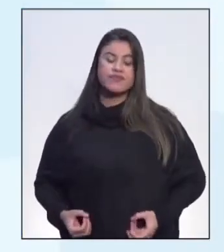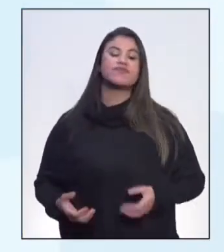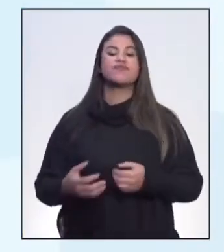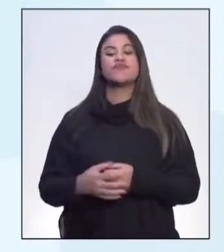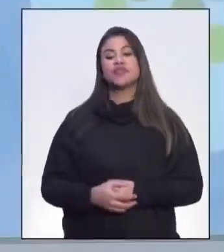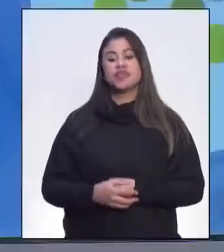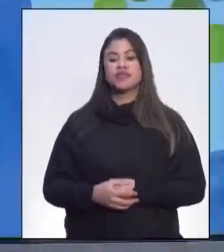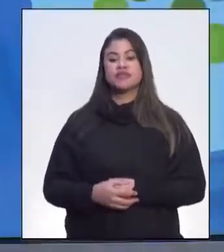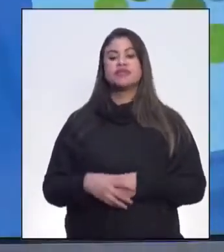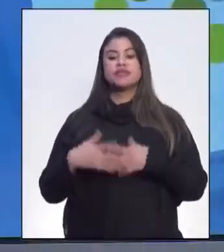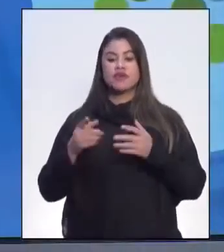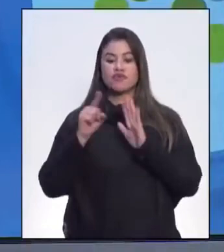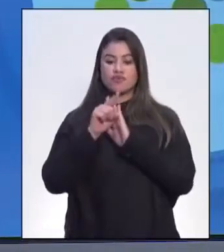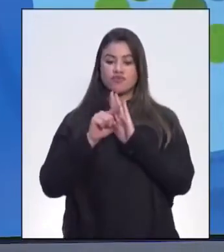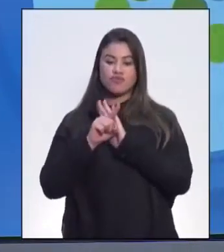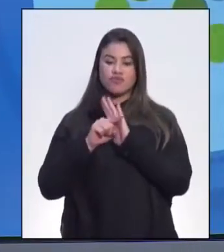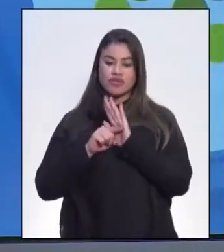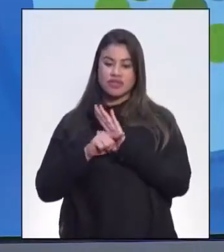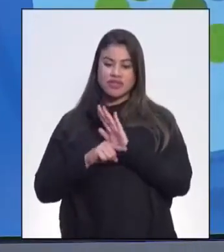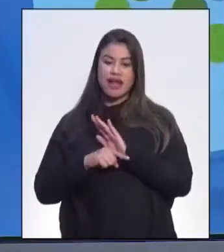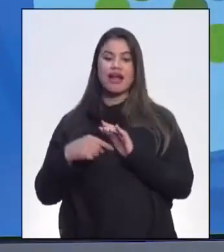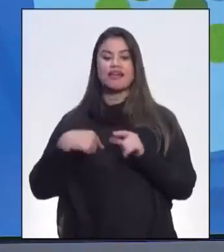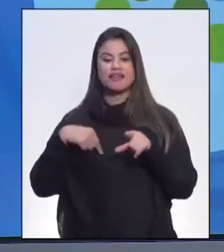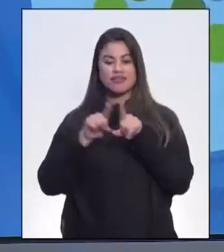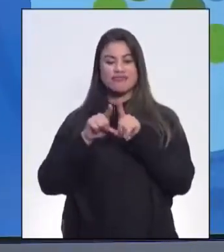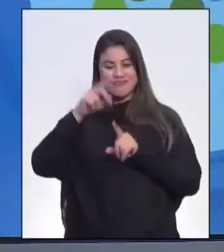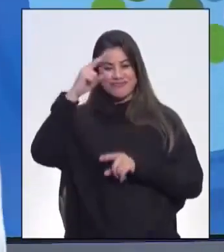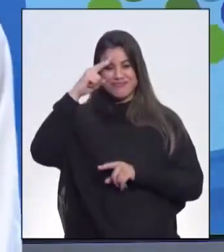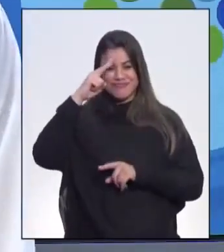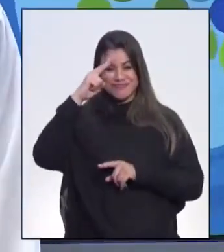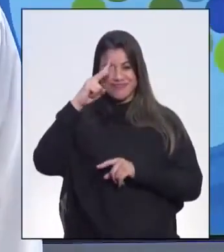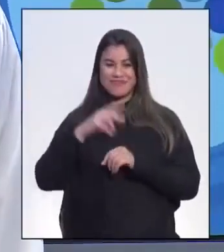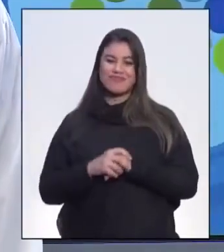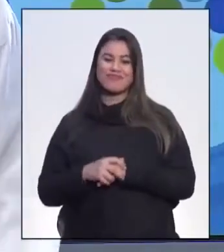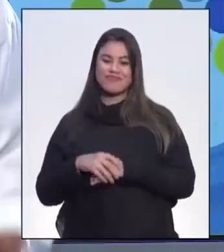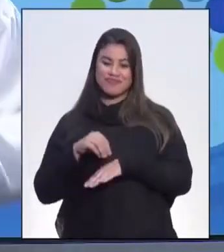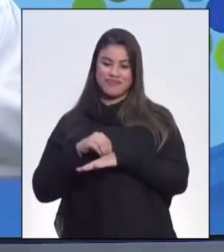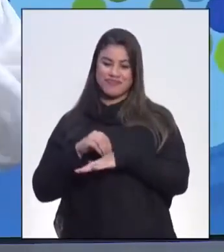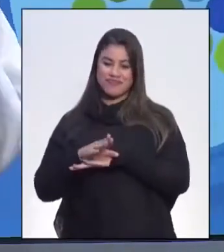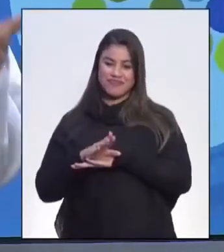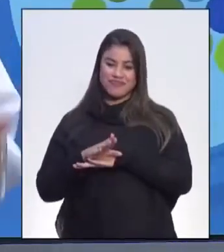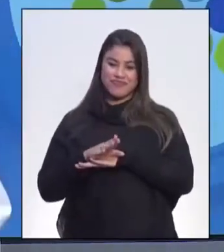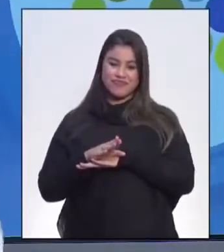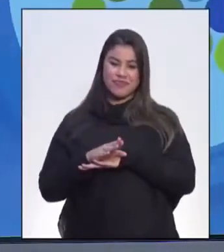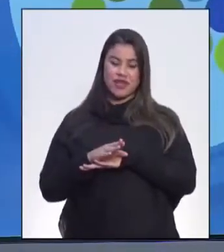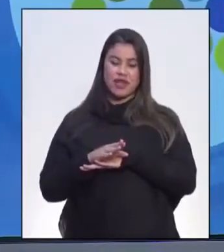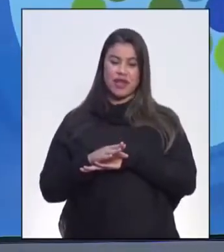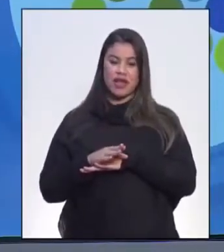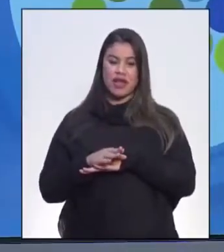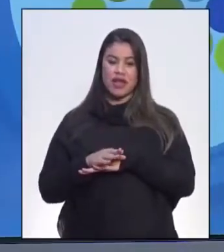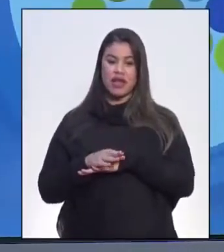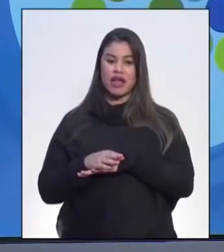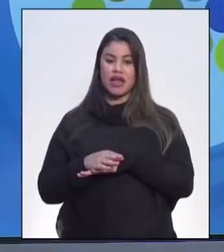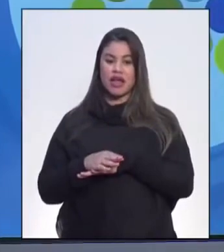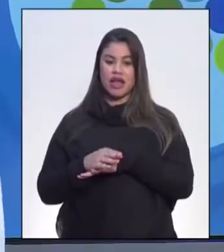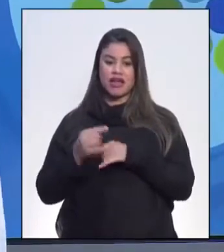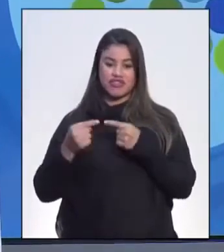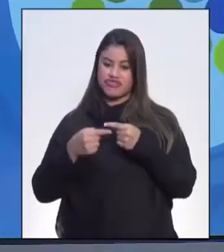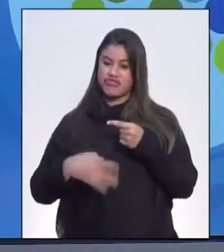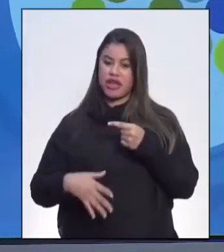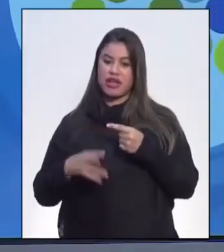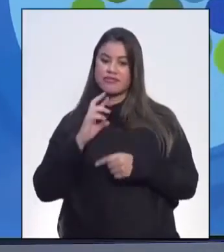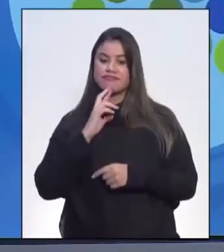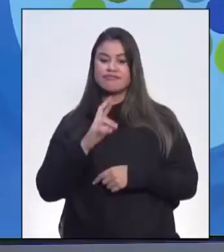Assim vocês vão pesquisar e eu também vou lembrar. Tá bom? Fica a dica aí, nós não vamos entrar no chat agora